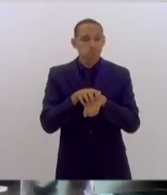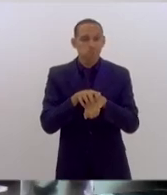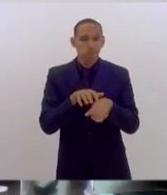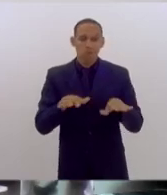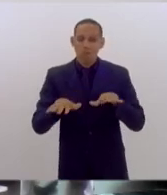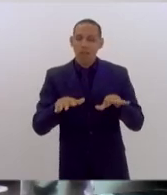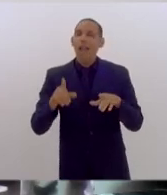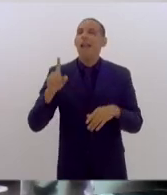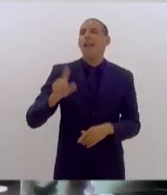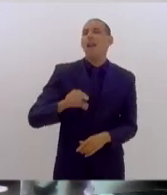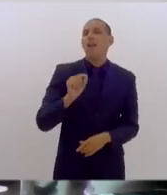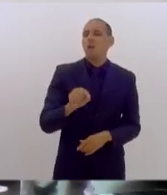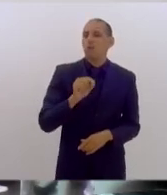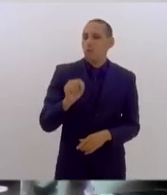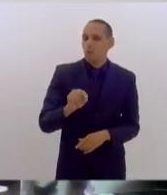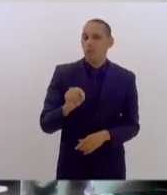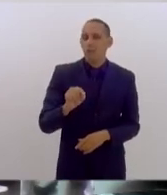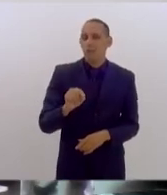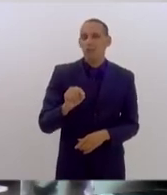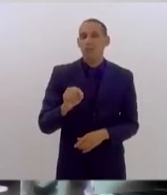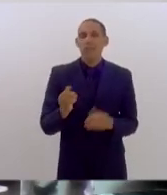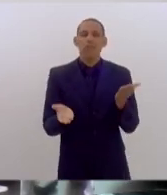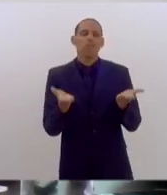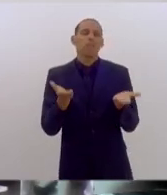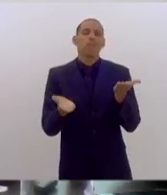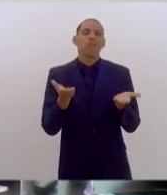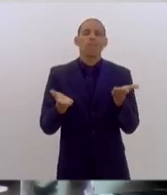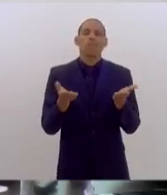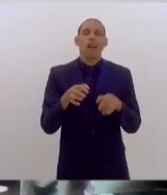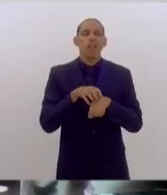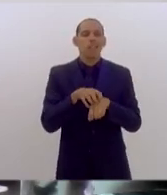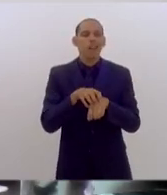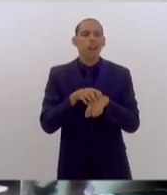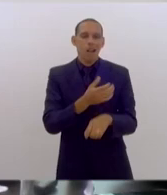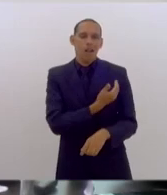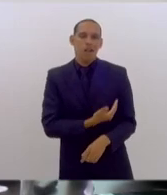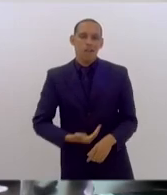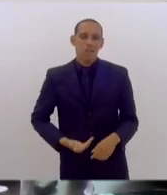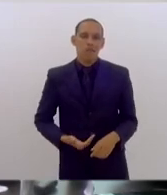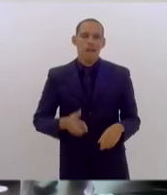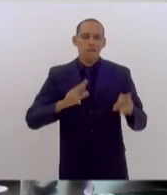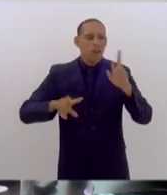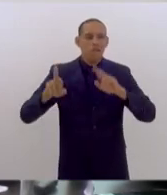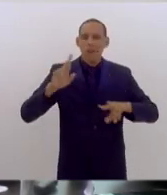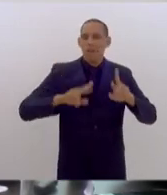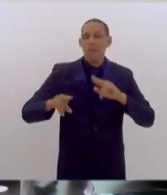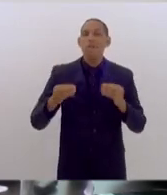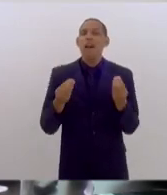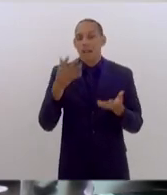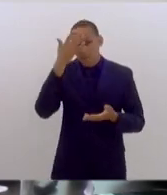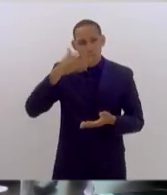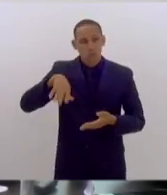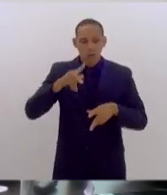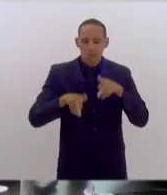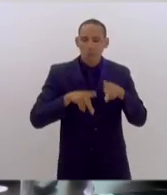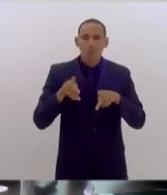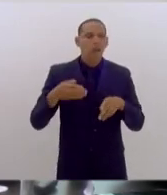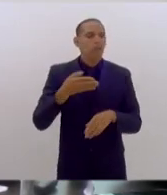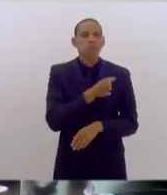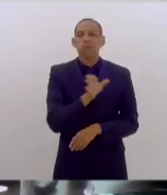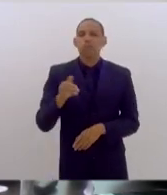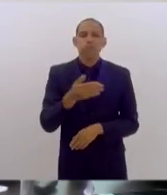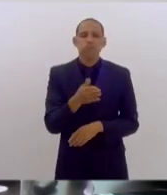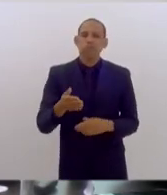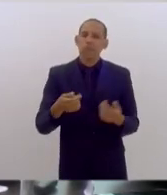Central eu equacionamento do serviço de transporte público dos diferentes modais de sorte que os cidadãos possam se deslocar satisfatoriamente segundo seus interesses